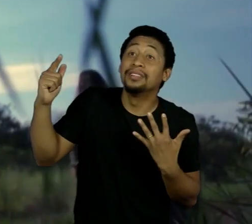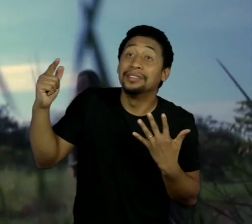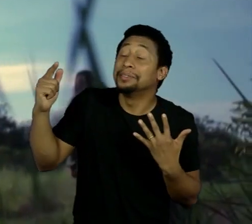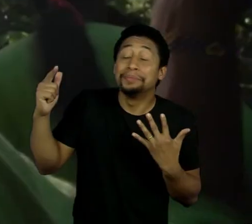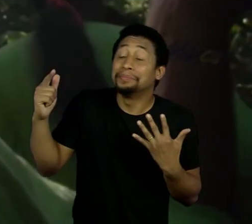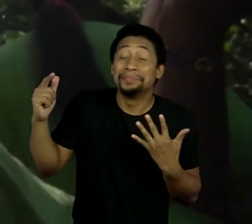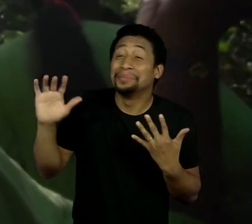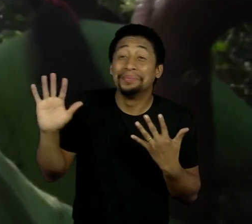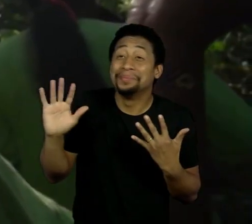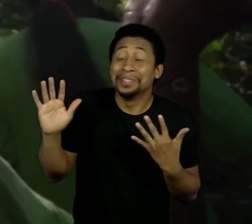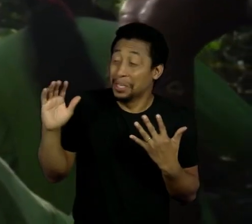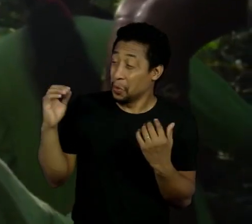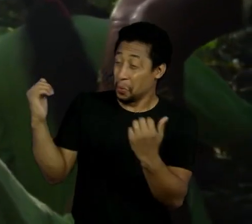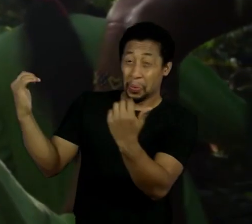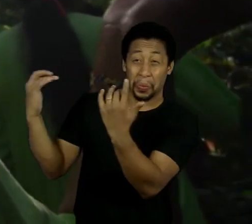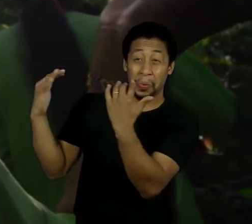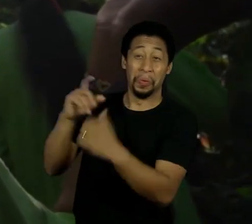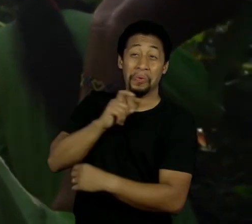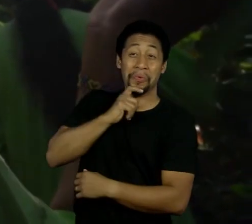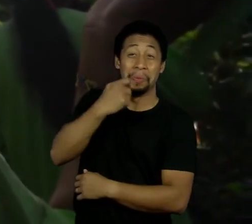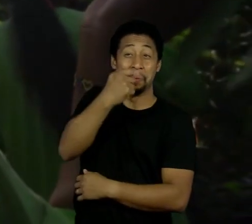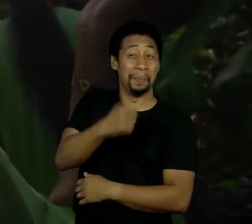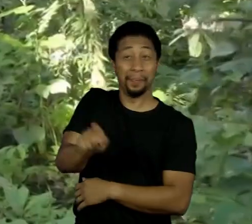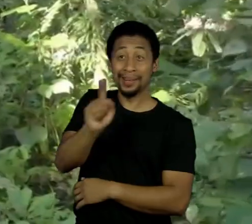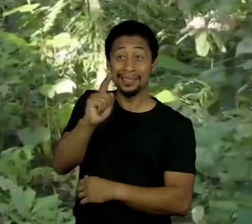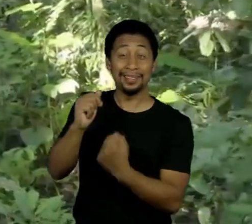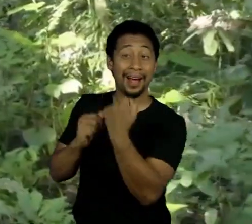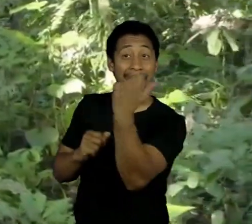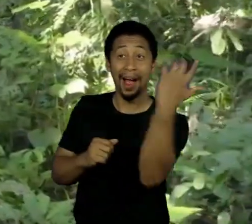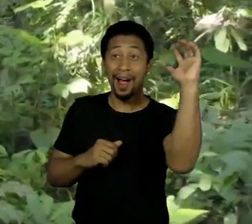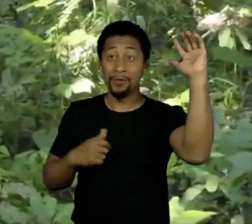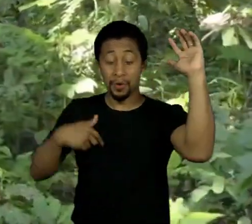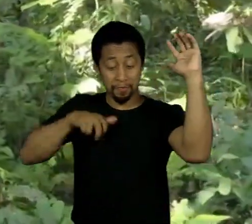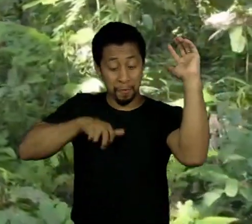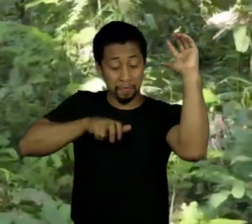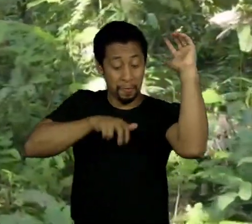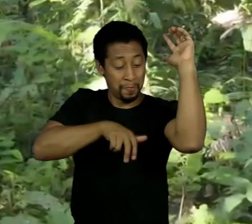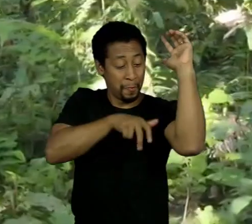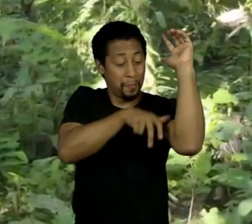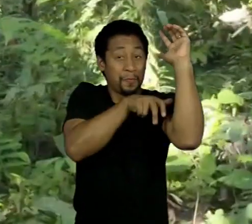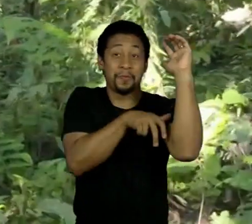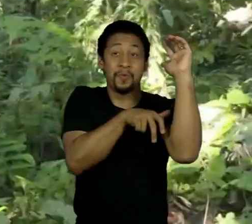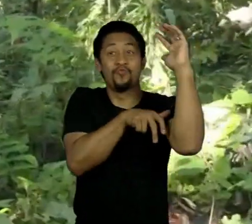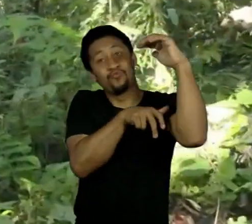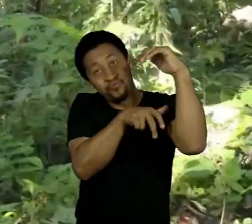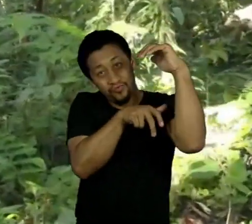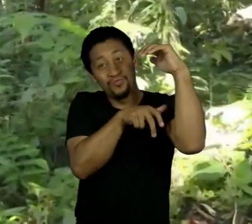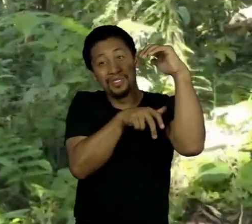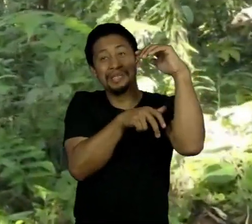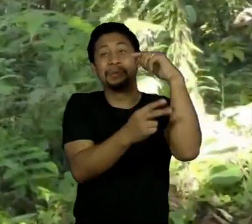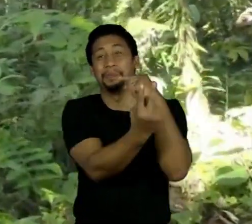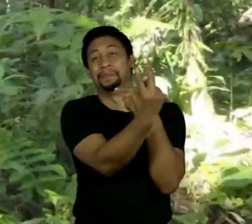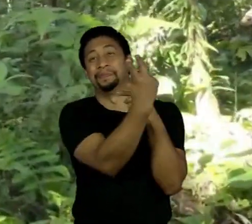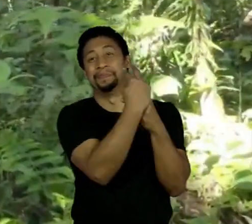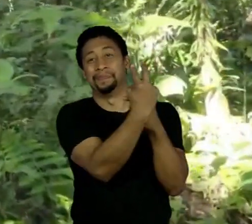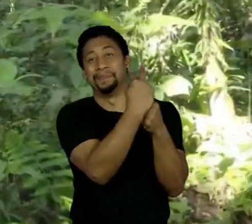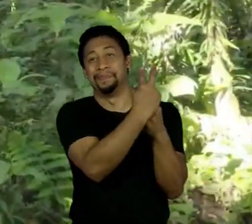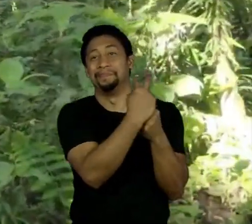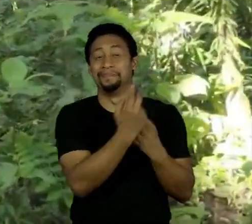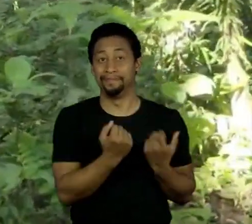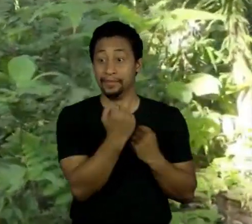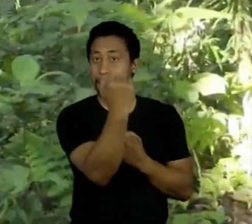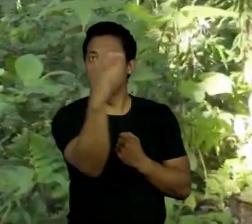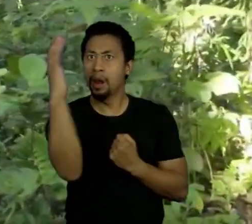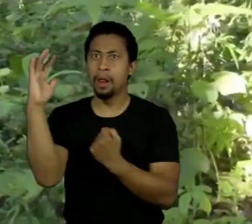Você vai para baixo de uma sombra e fica tranquilo ali. E sem falar, né, que a mata preservada, a terra